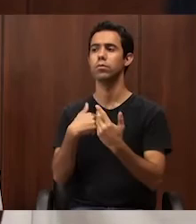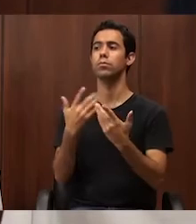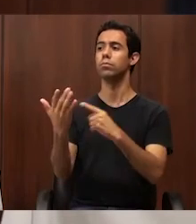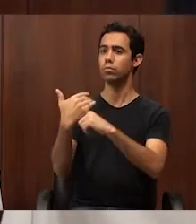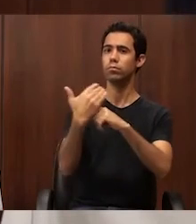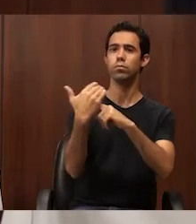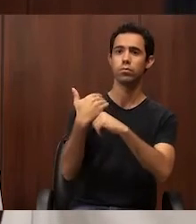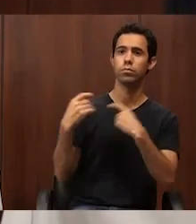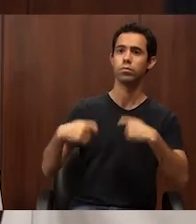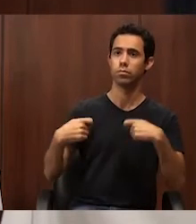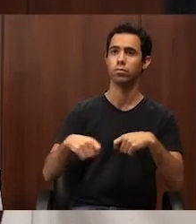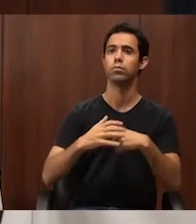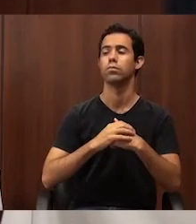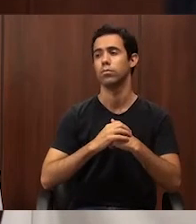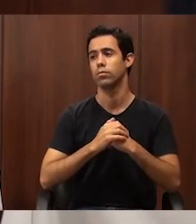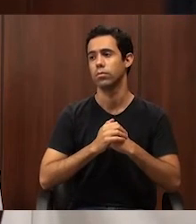Com relação, né, falou,